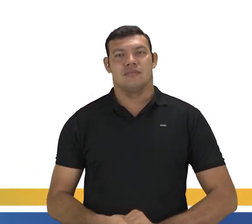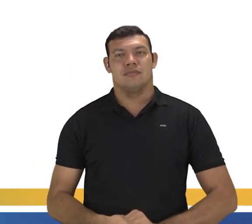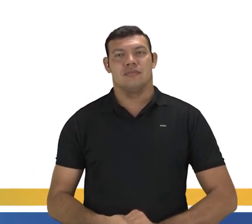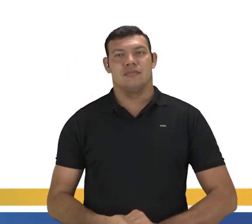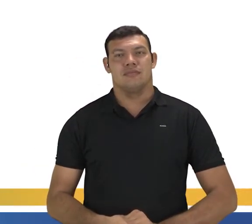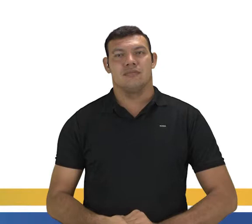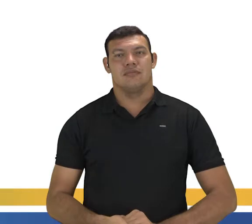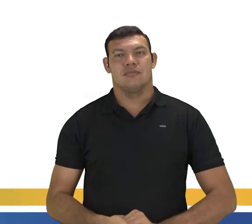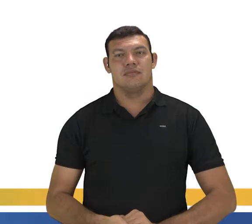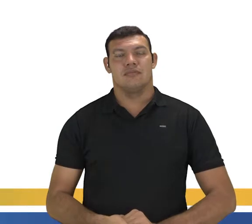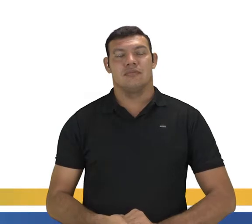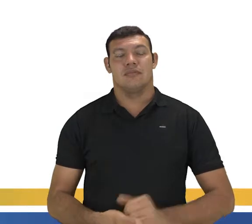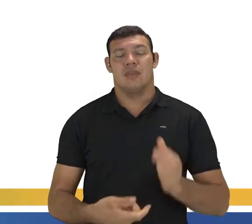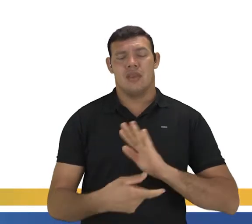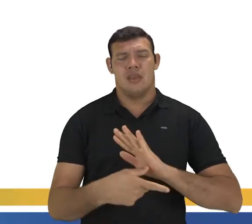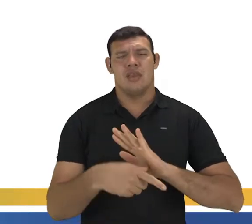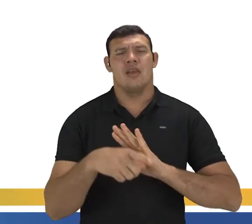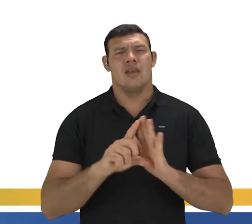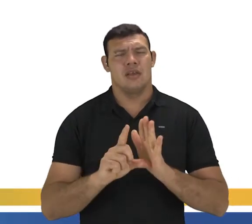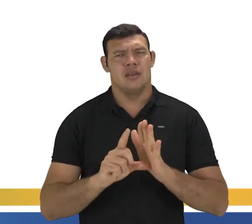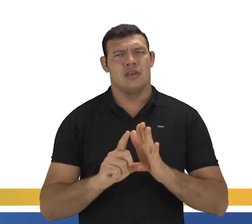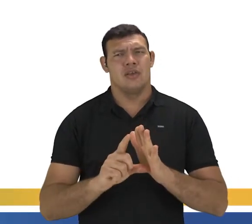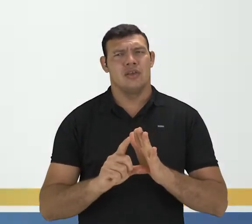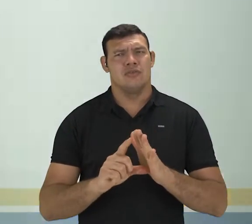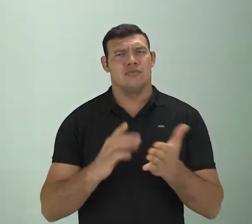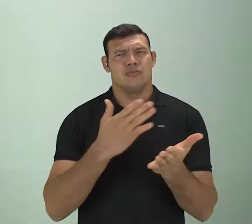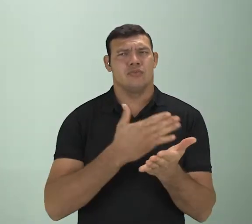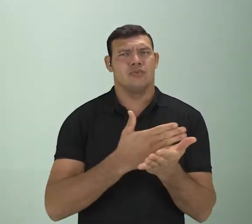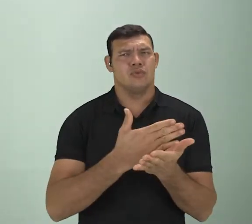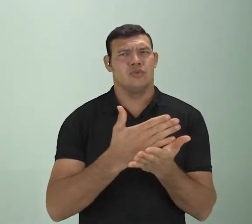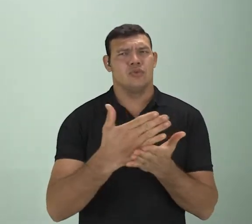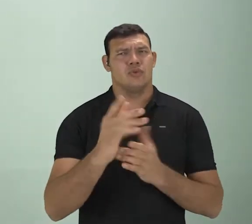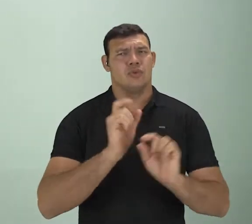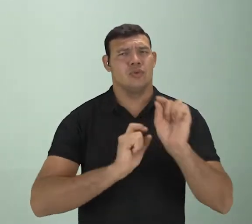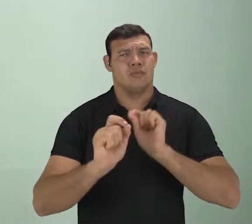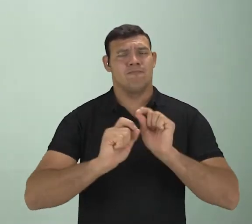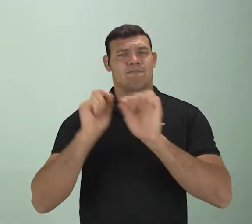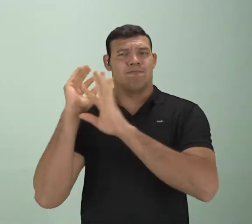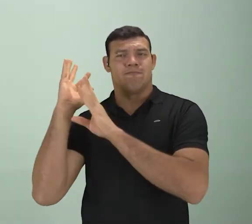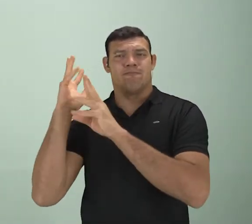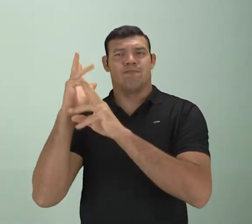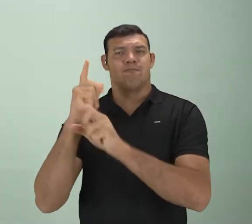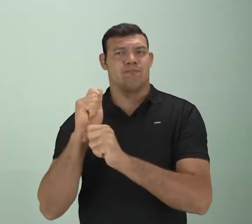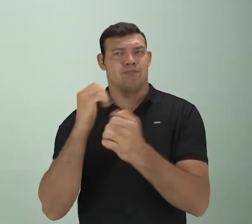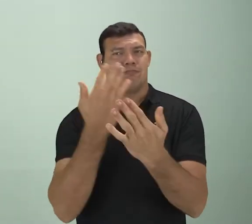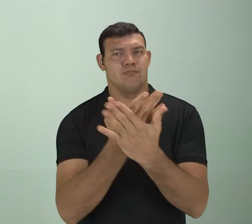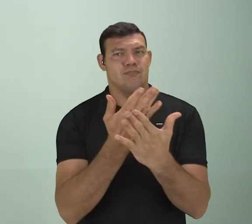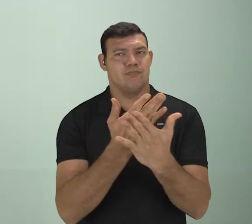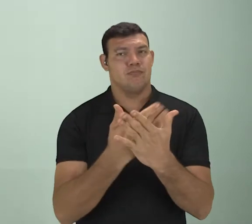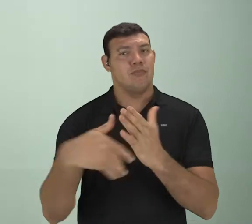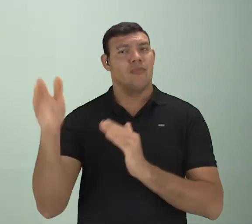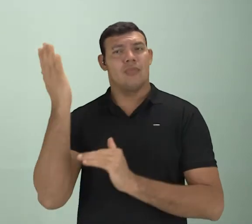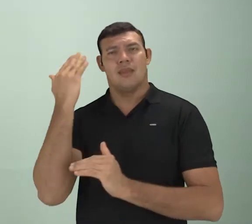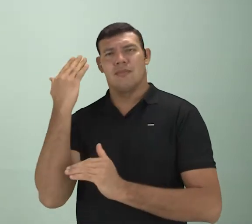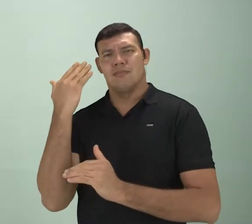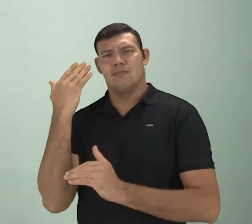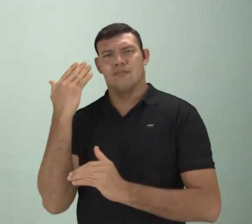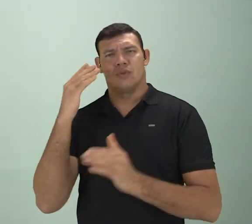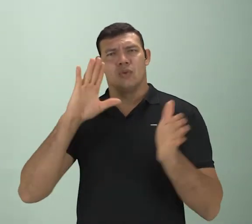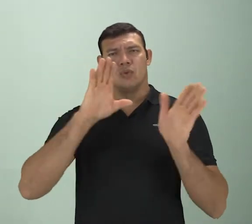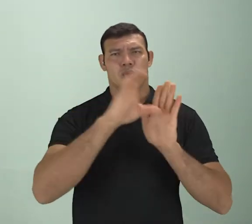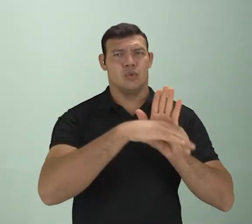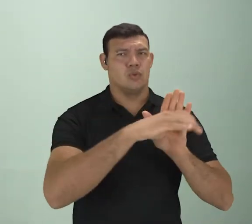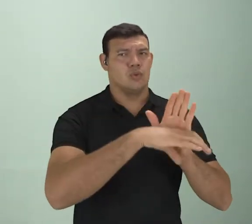a se nós começarmos bem breve uma revisão sobre a aula passada definição do passo